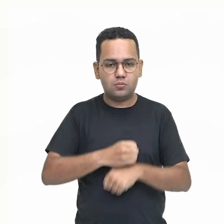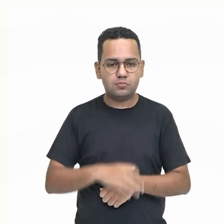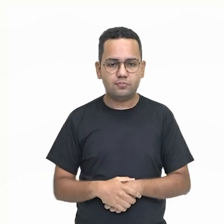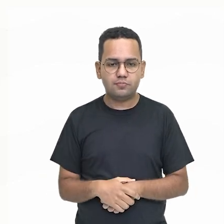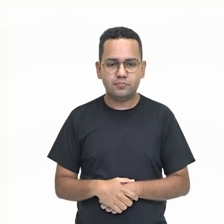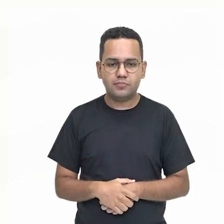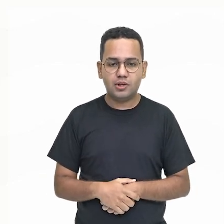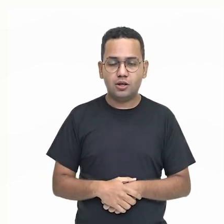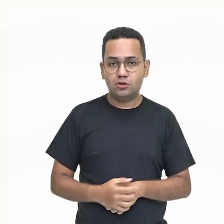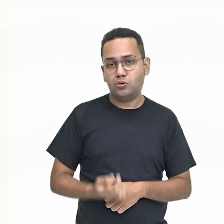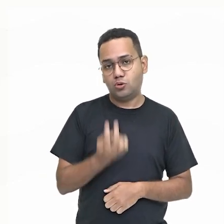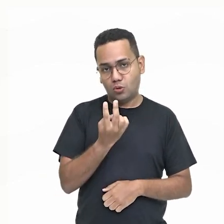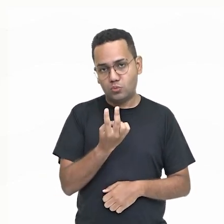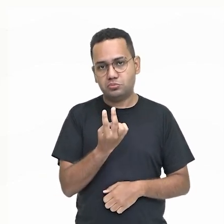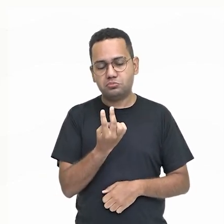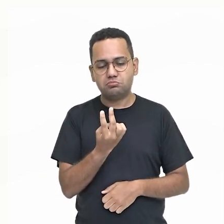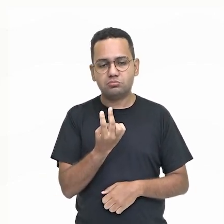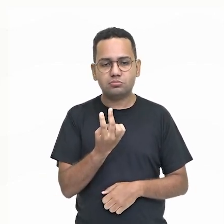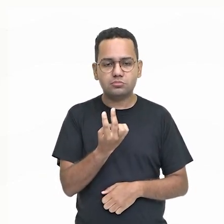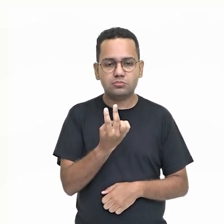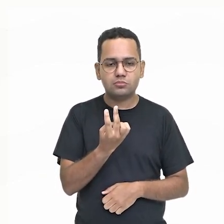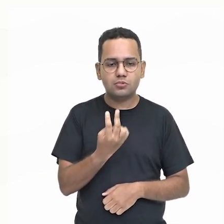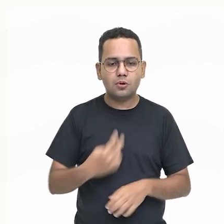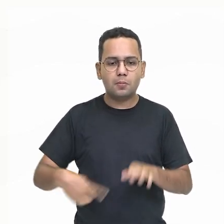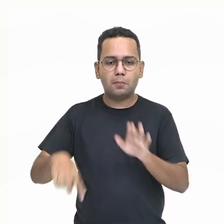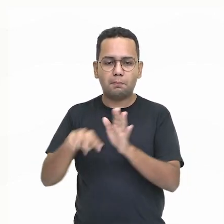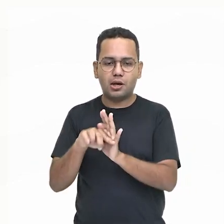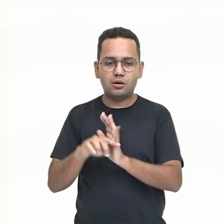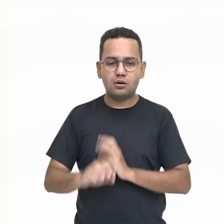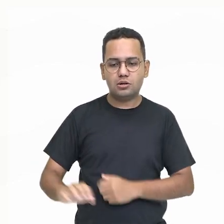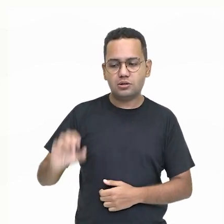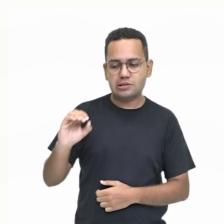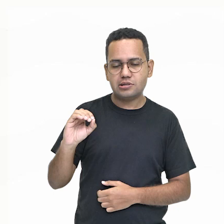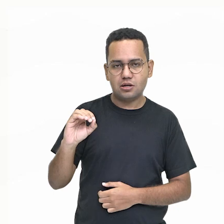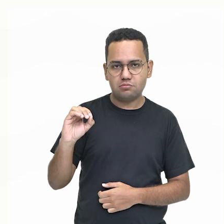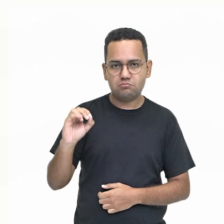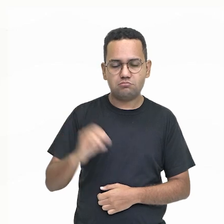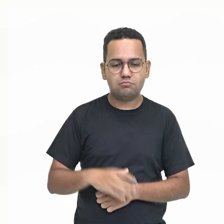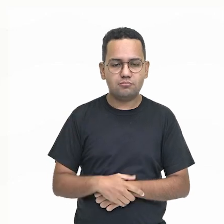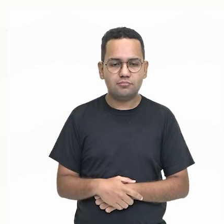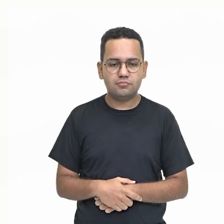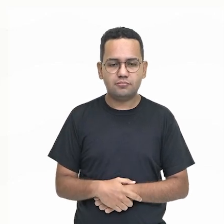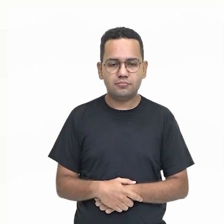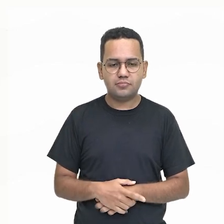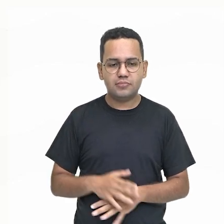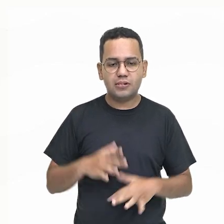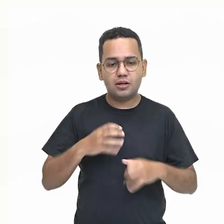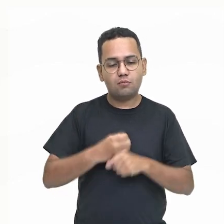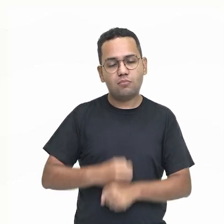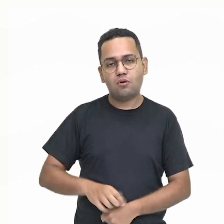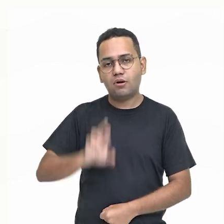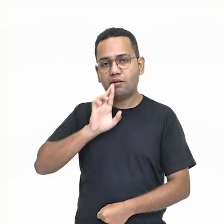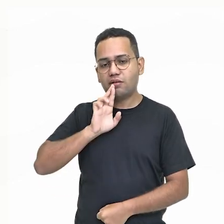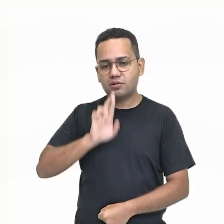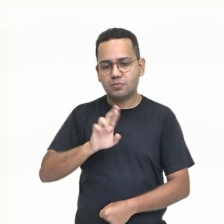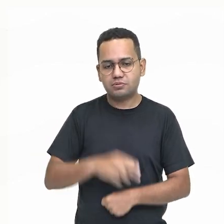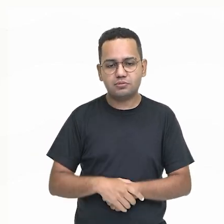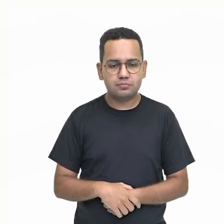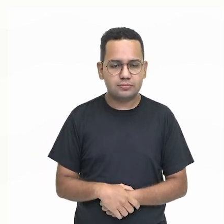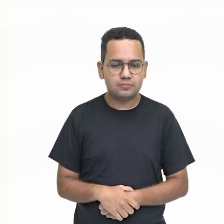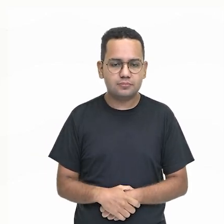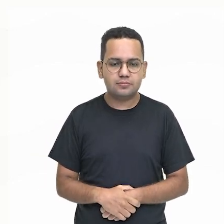2 que foi o tempo final menos 0 que é o tempo Inicial então o movimento teve uma duração